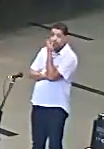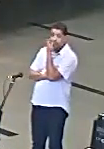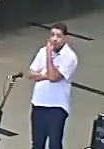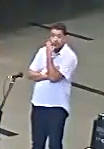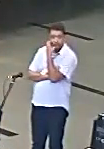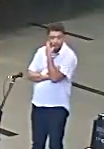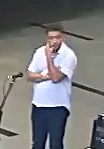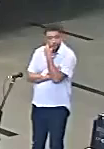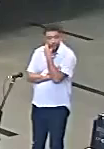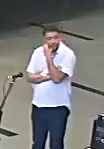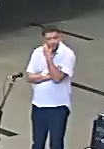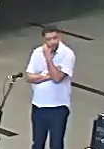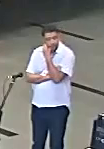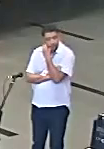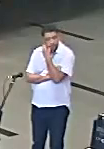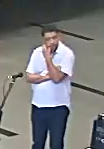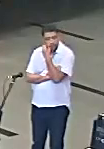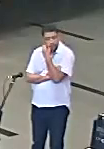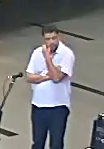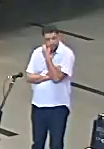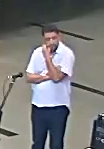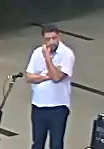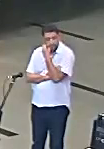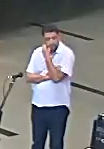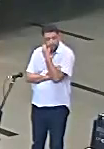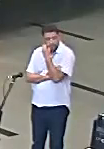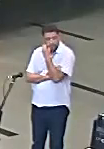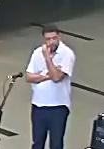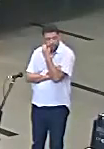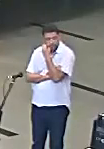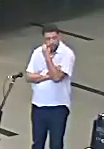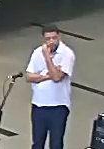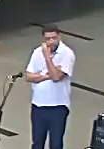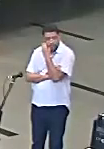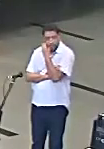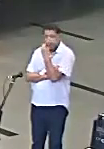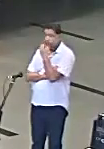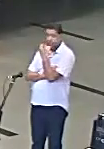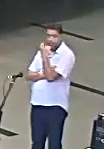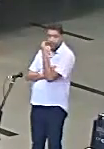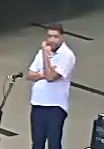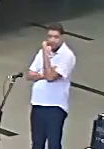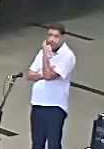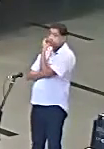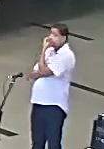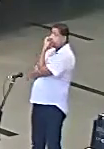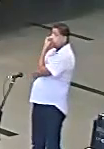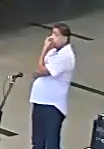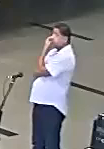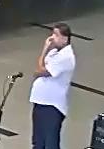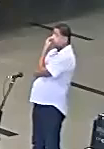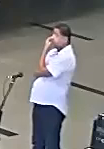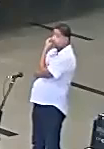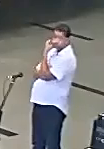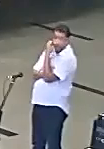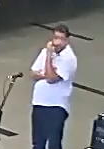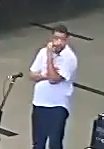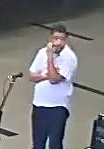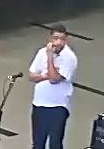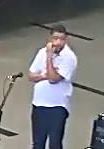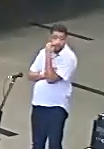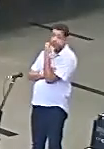demais que já estão aqui sabe que por nossa presença aqui no dia dia mais de 10 anos que